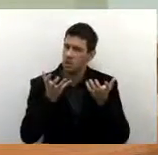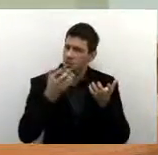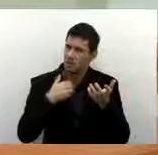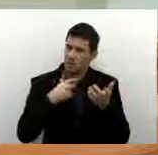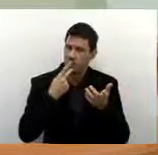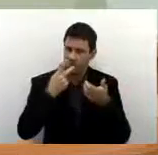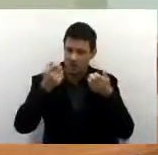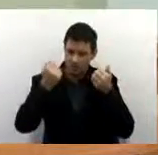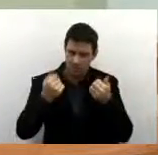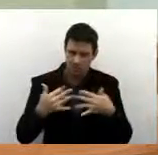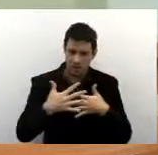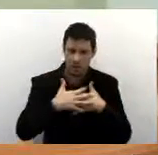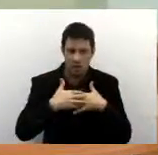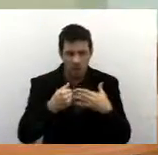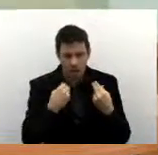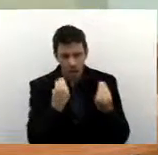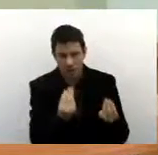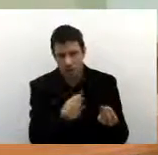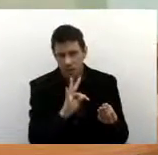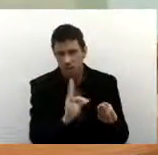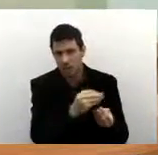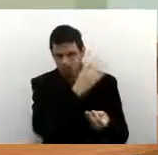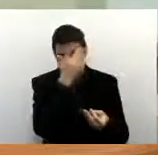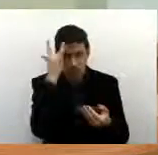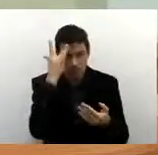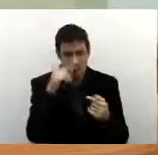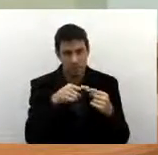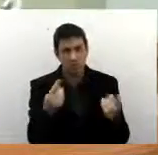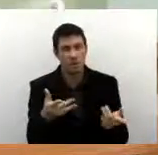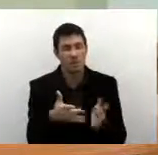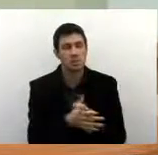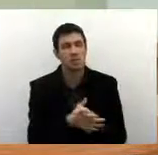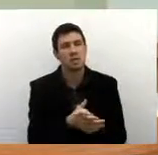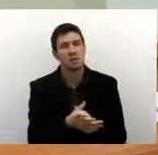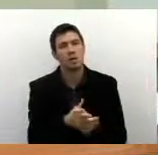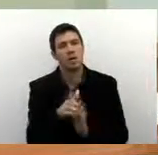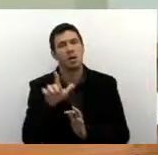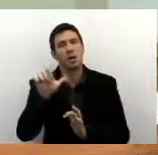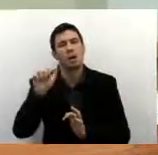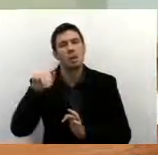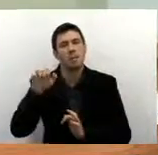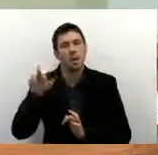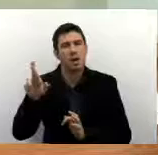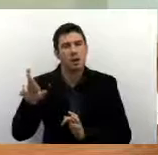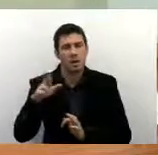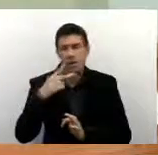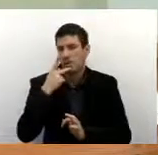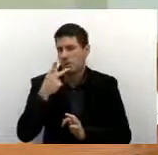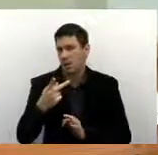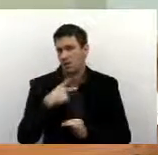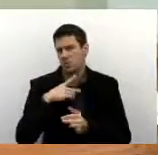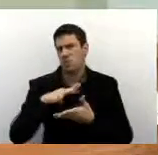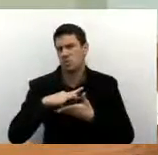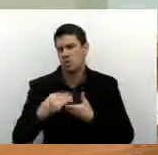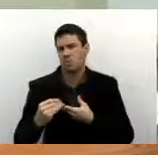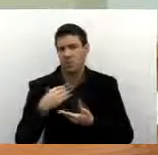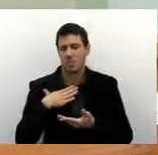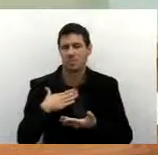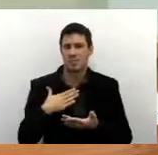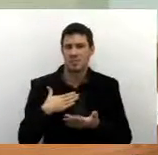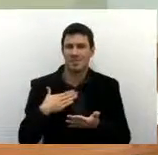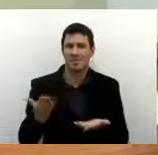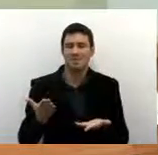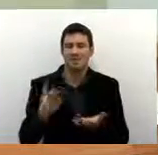o meu carinho a todos eles. Como já o Lamé colocou, ele copiou meu tracinho aqui, né? A